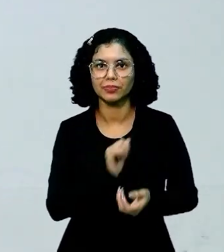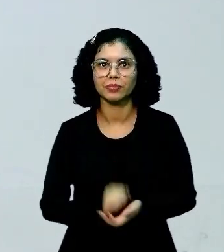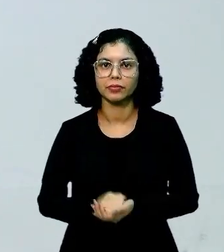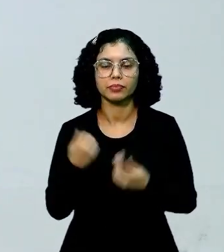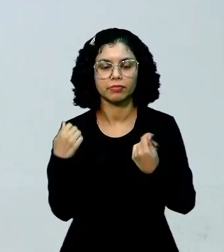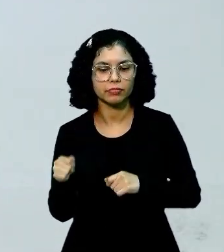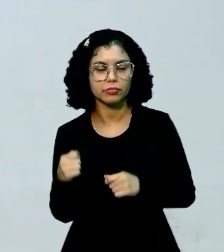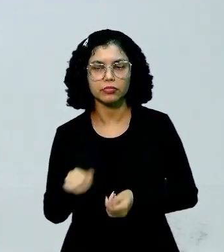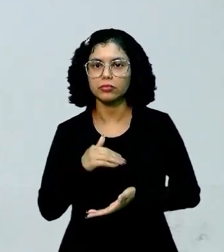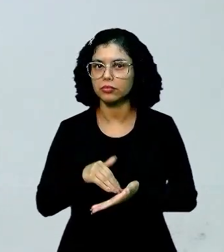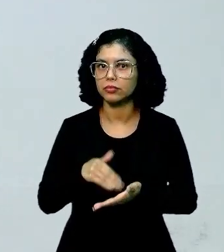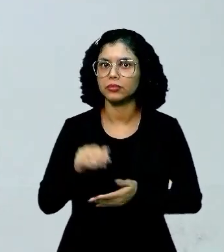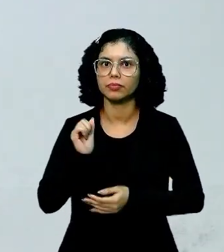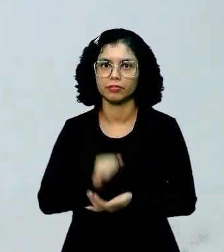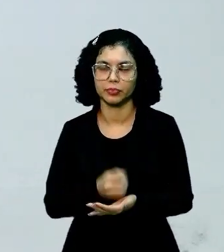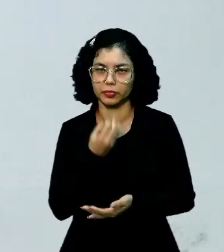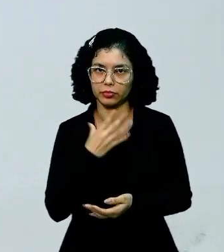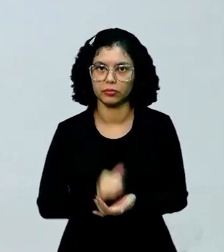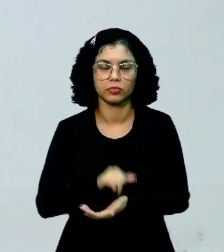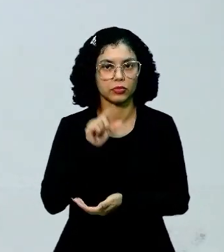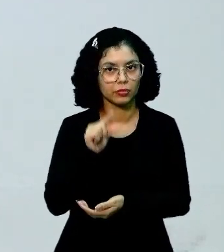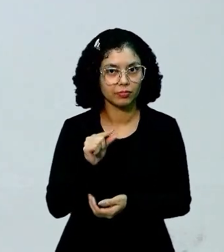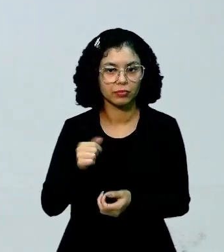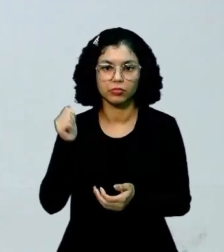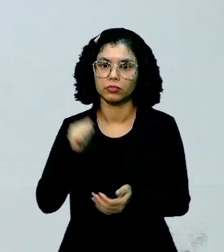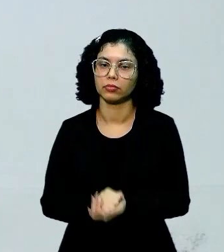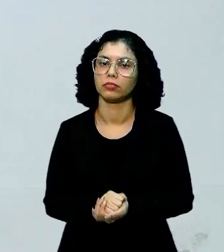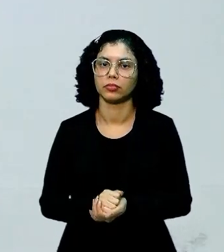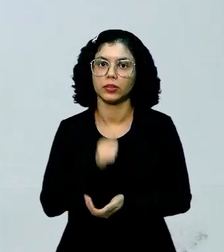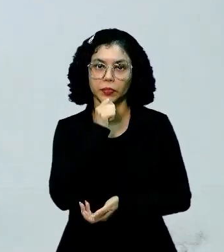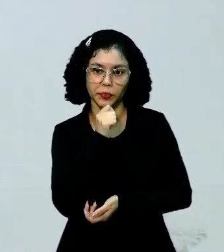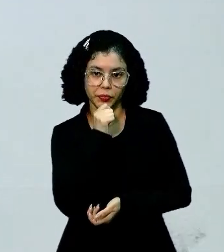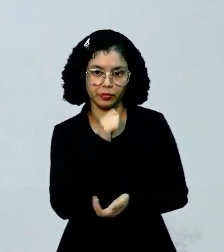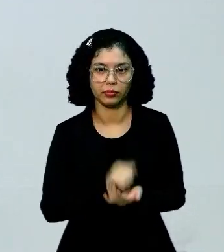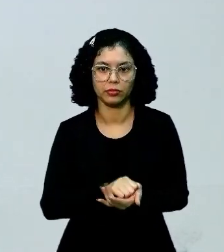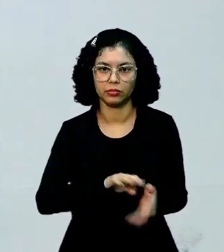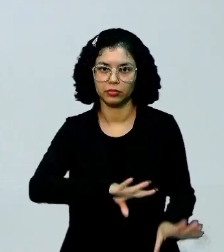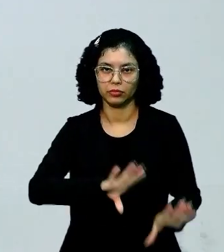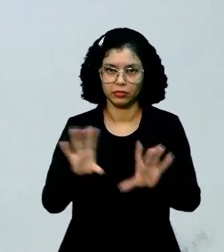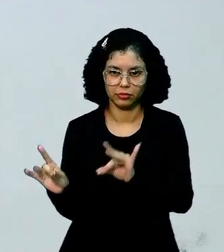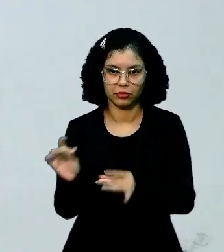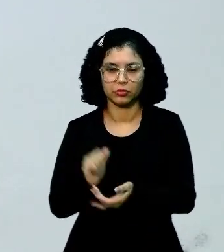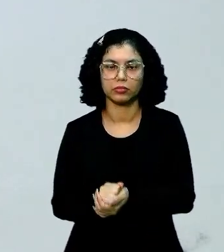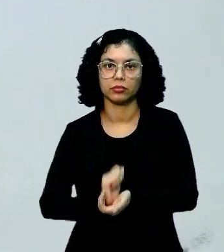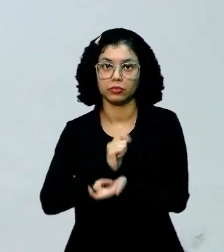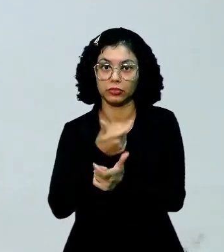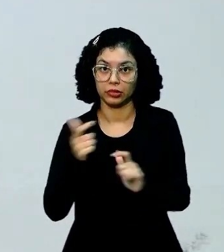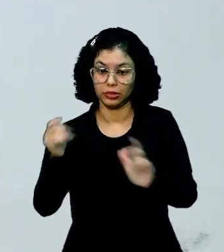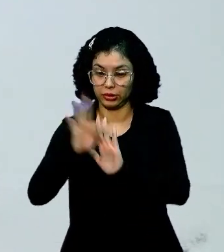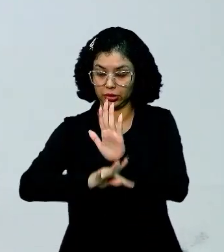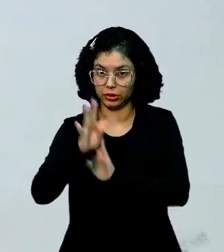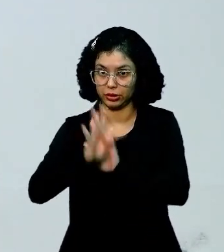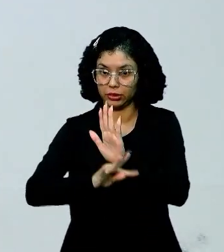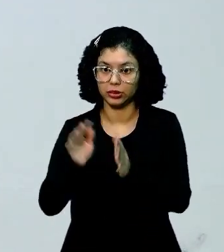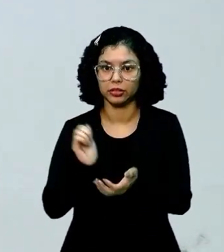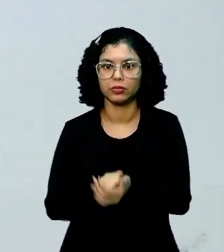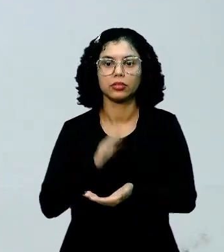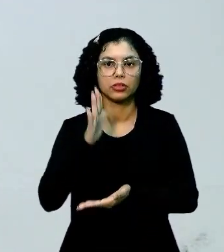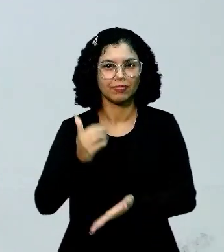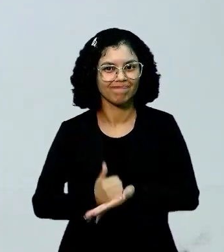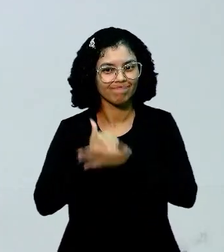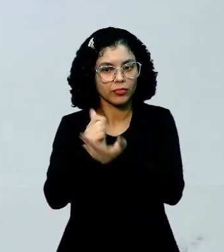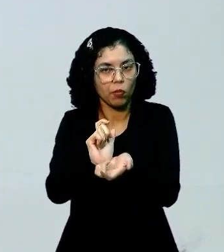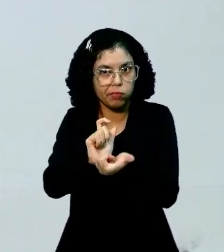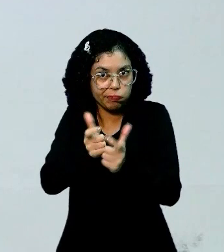administrar bem. Não são poucas questões, algumas questões, né, elas trazem tanto enunciado quanto textos de apoio